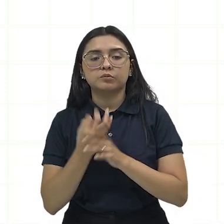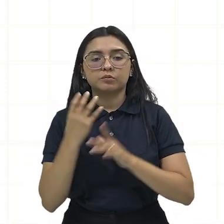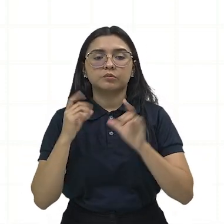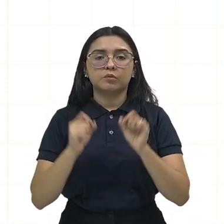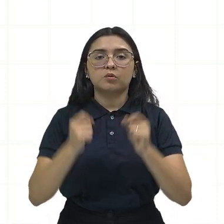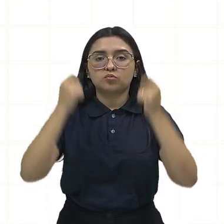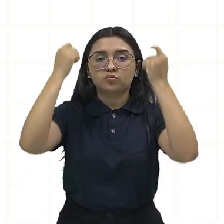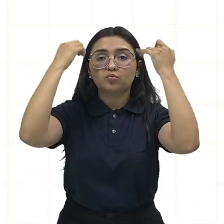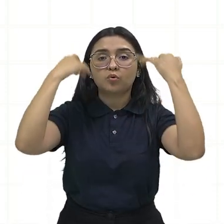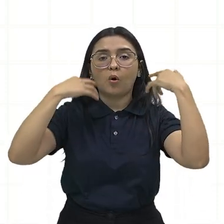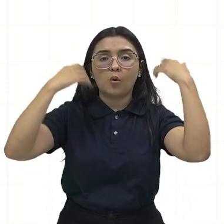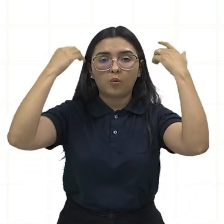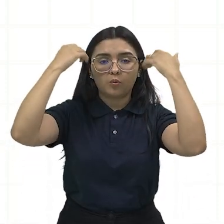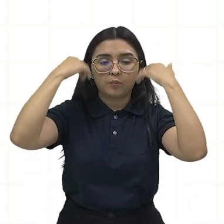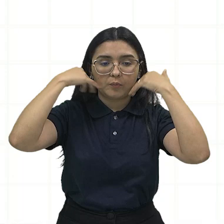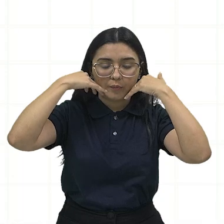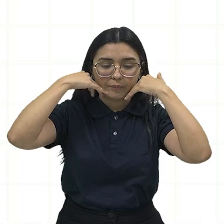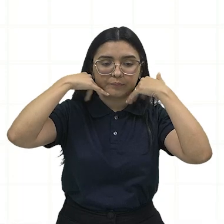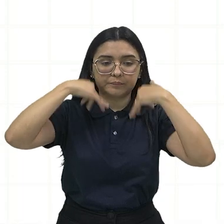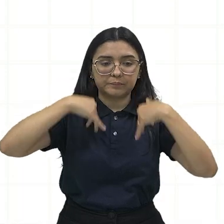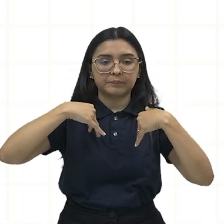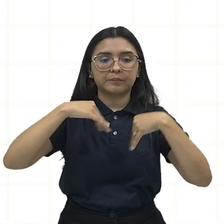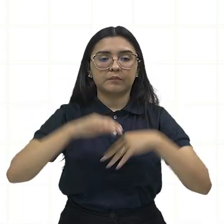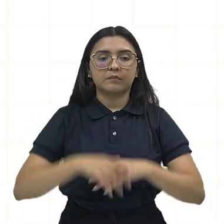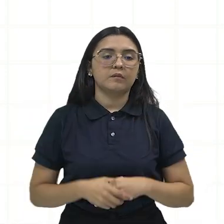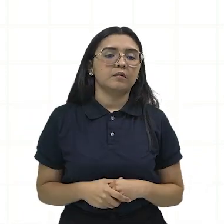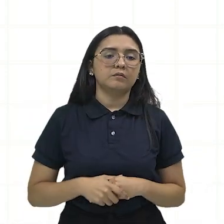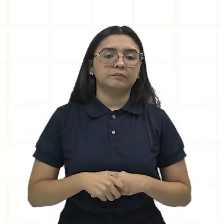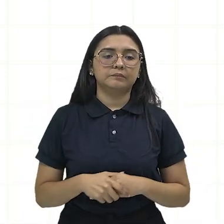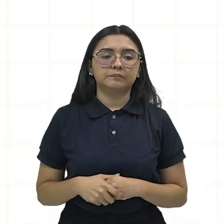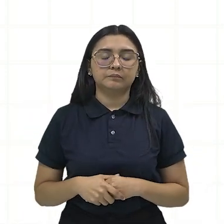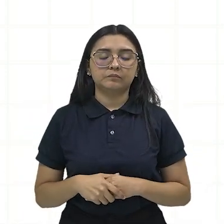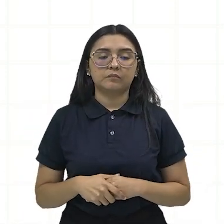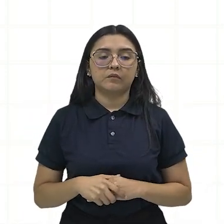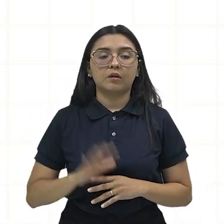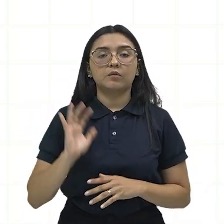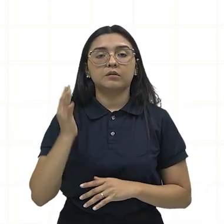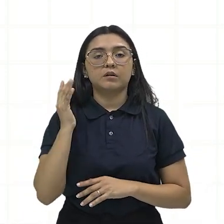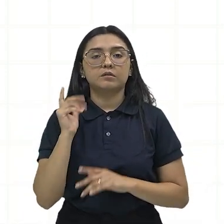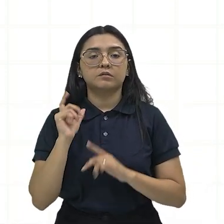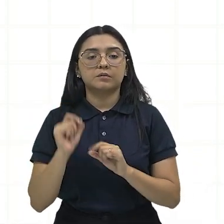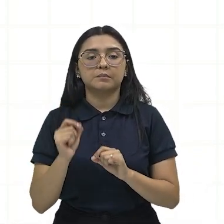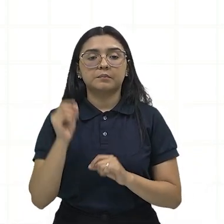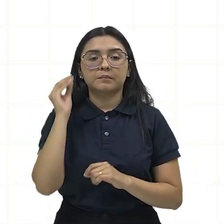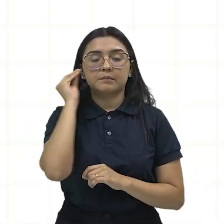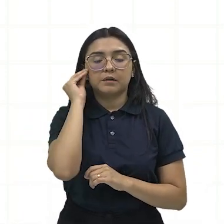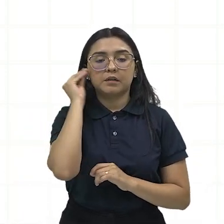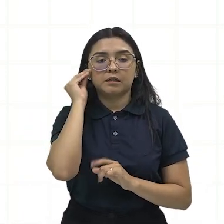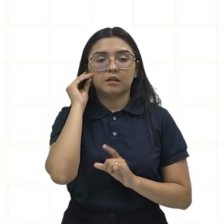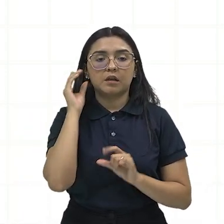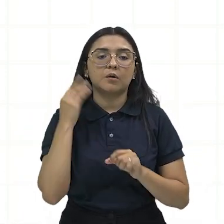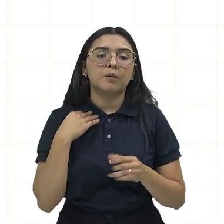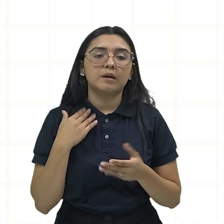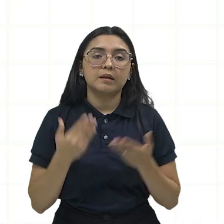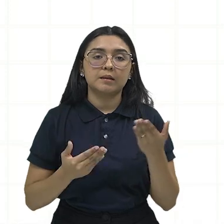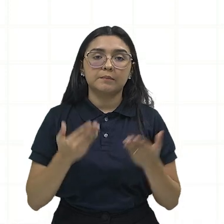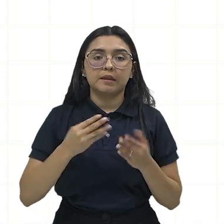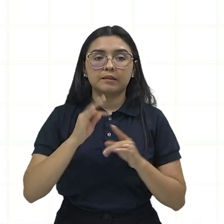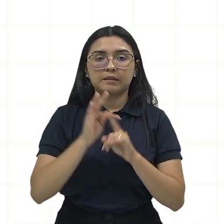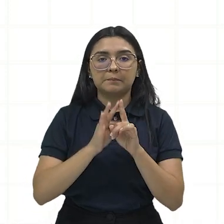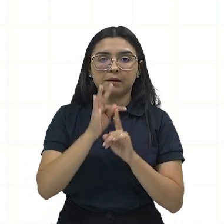de suor, e essa produção muito grande de suor, ela ocorre para tentar manter a